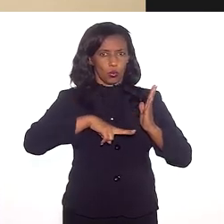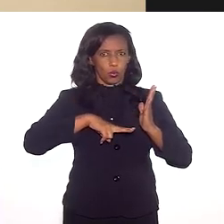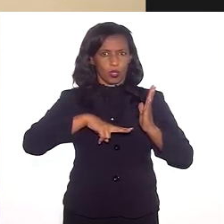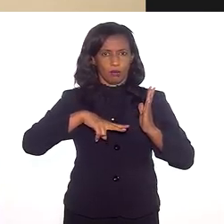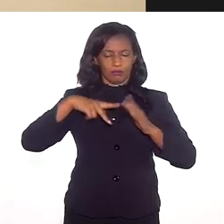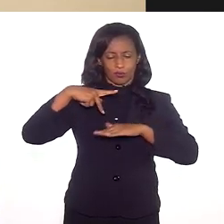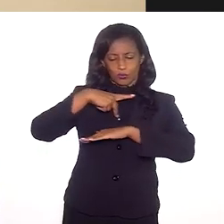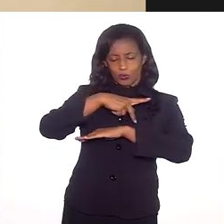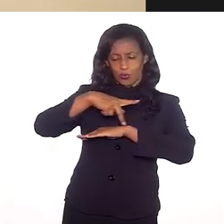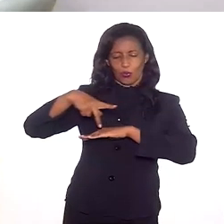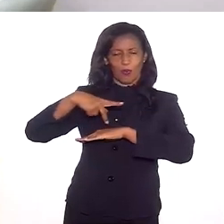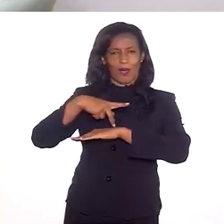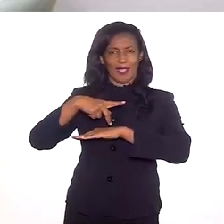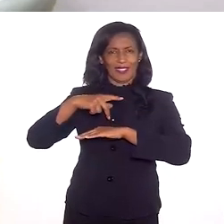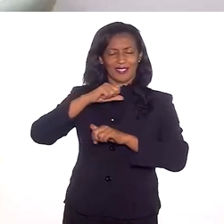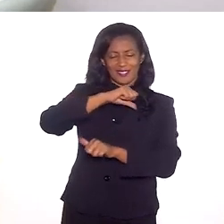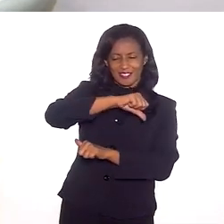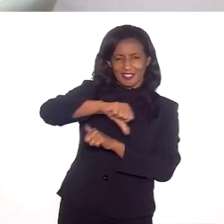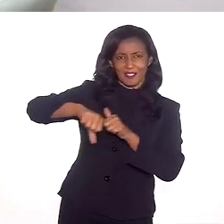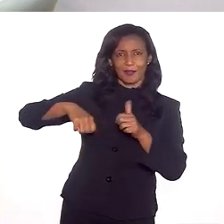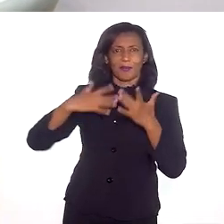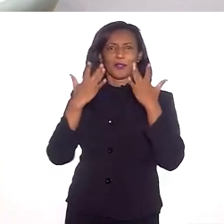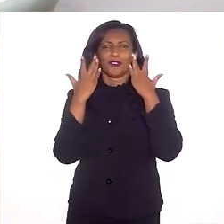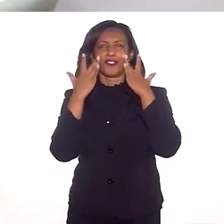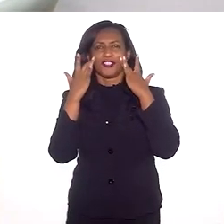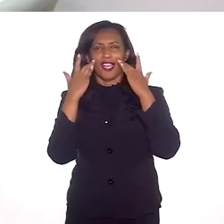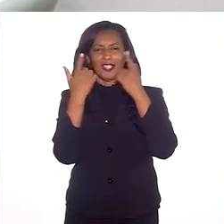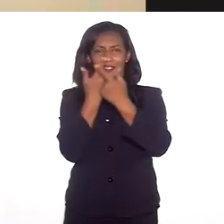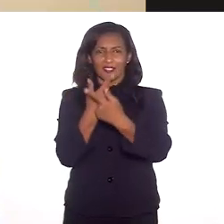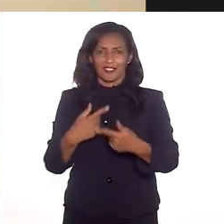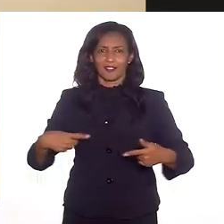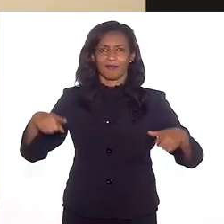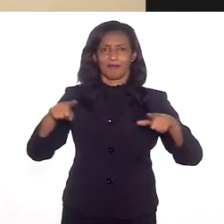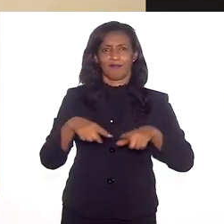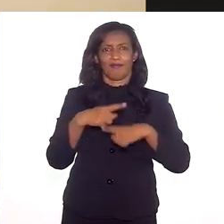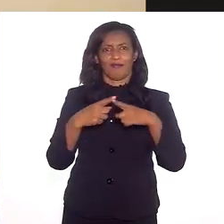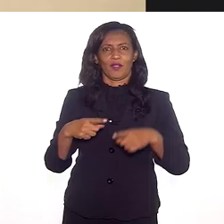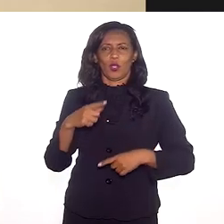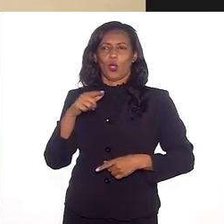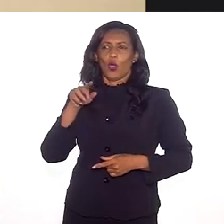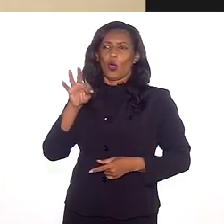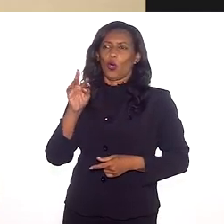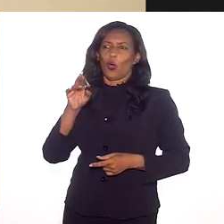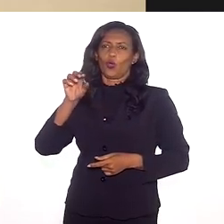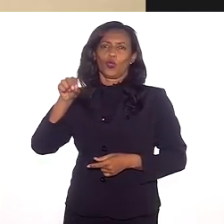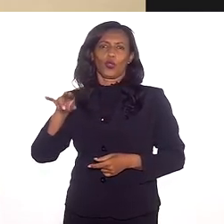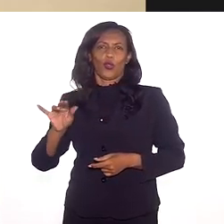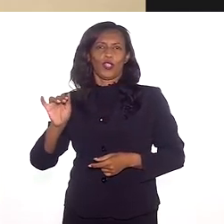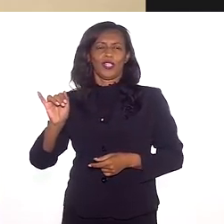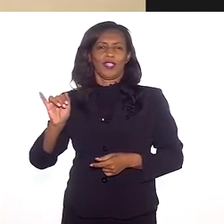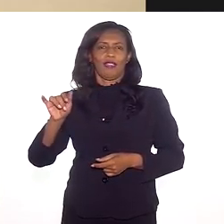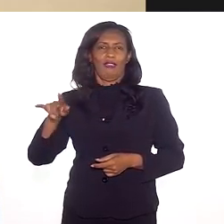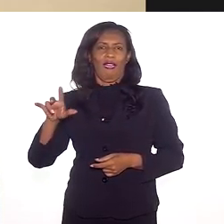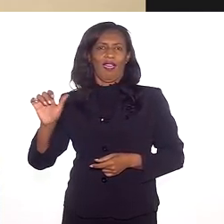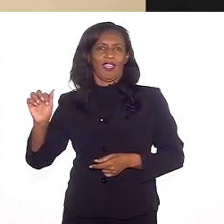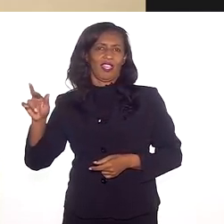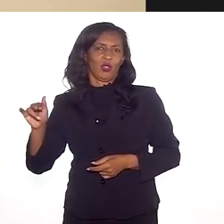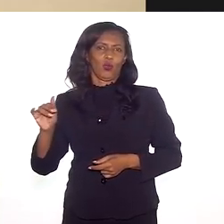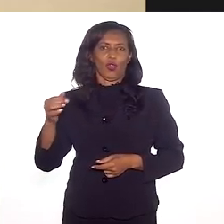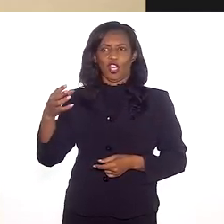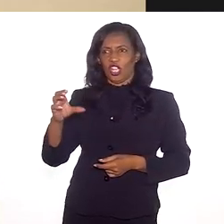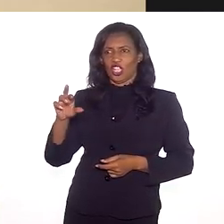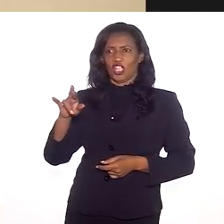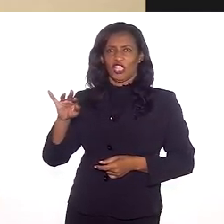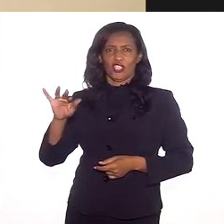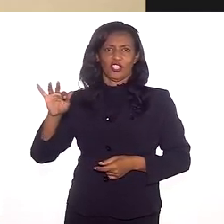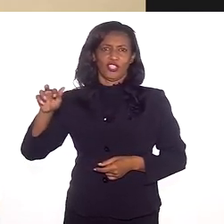né, através da linguagem musical e teatral, na direção do Macir Gosta, Antônio Garrido, grandes músicos, Cristina Braga,